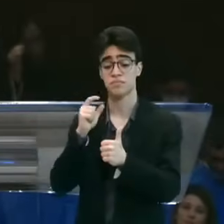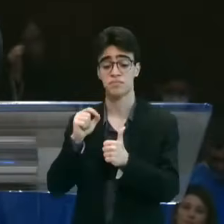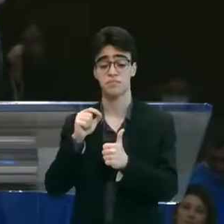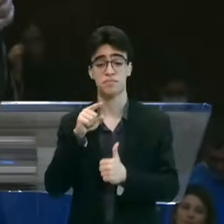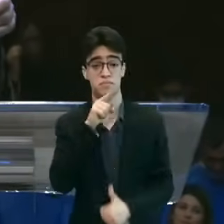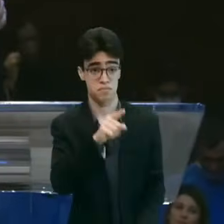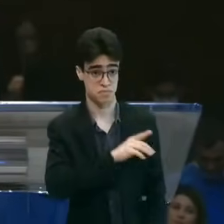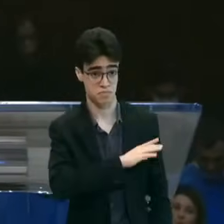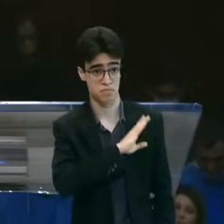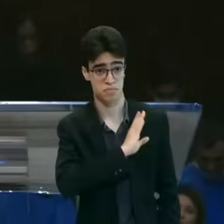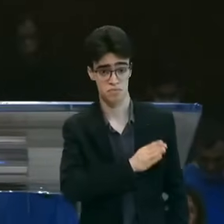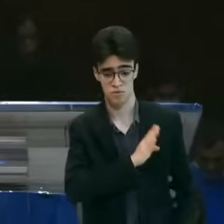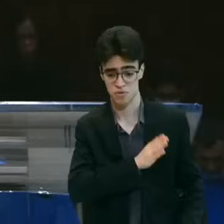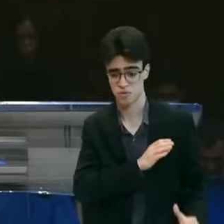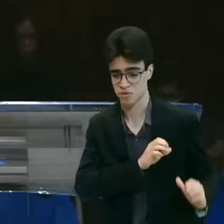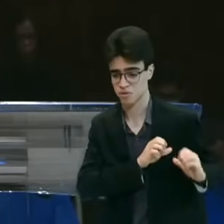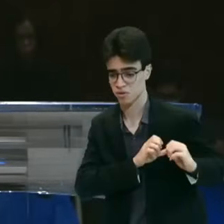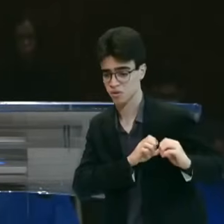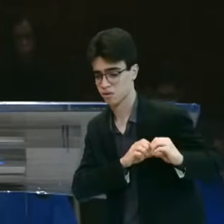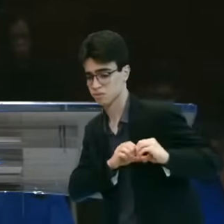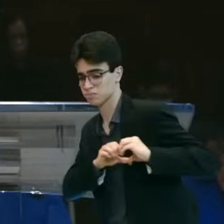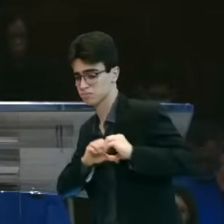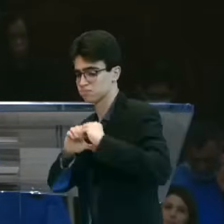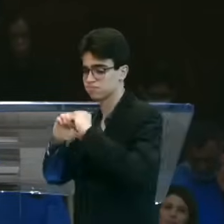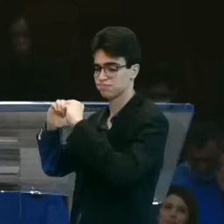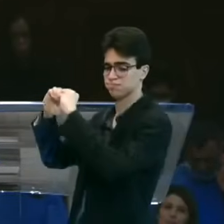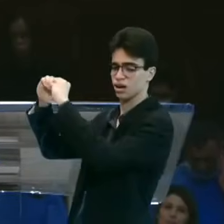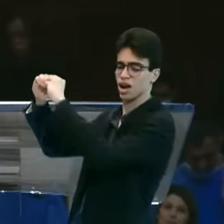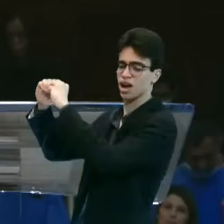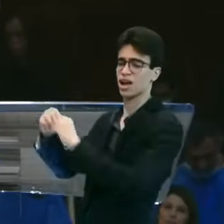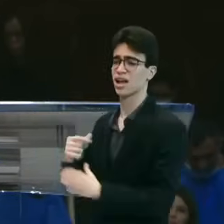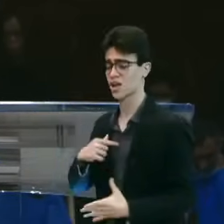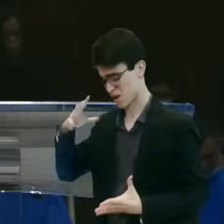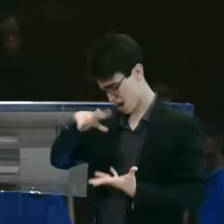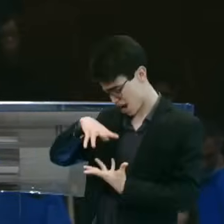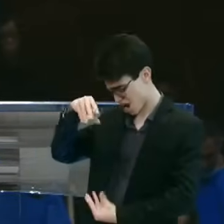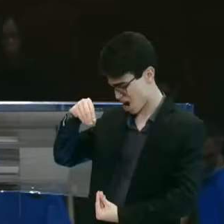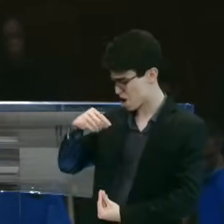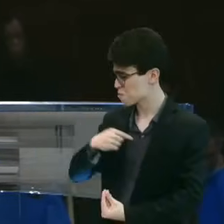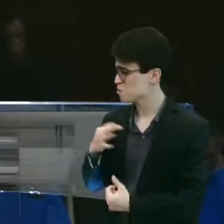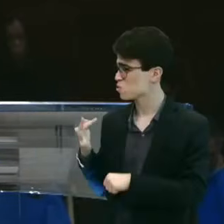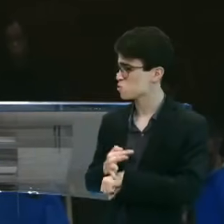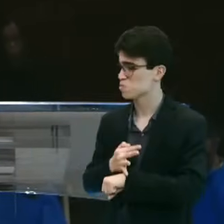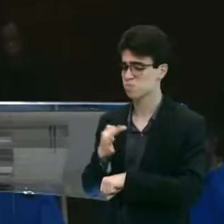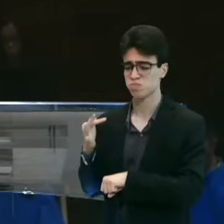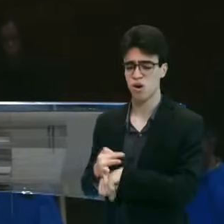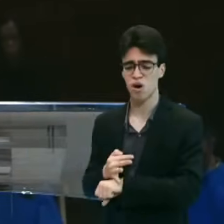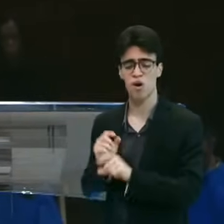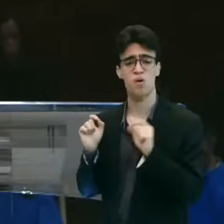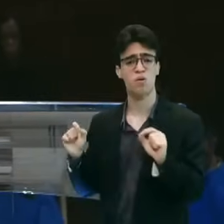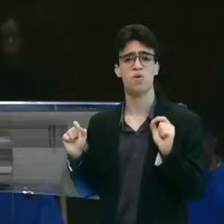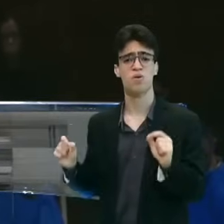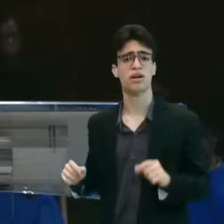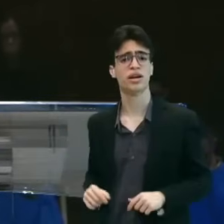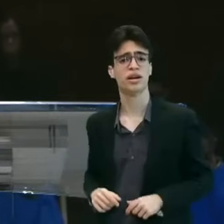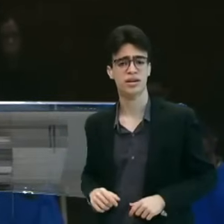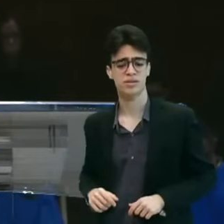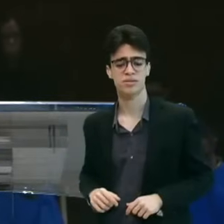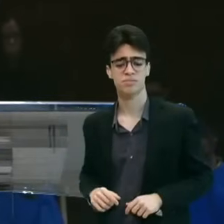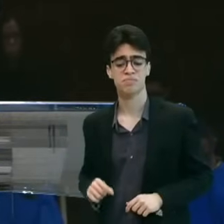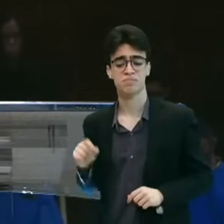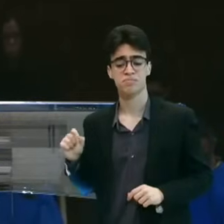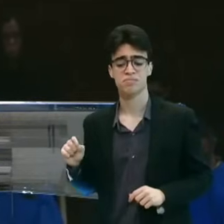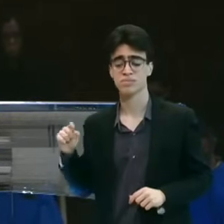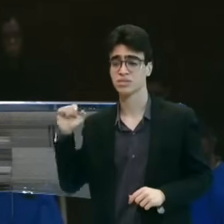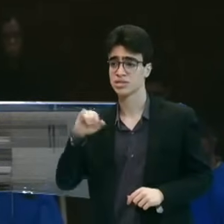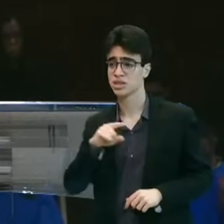o seu coração. O que é que você está carregando na tua alma? O que é que você está carregando no teu coração que